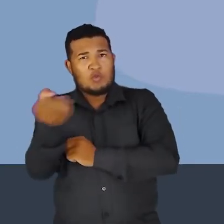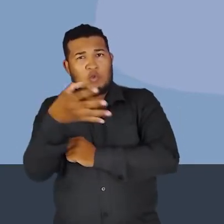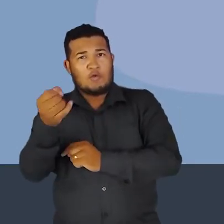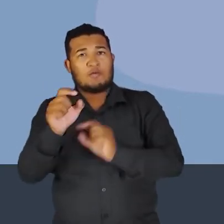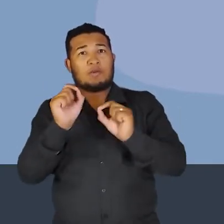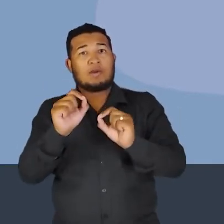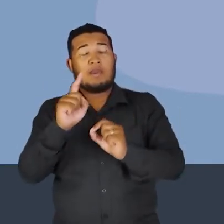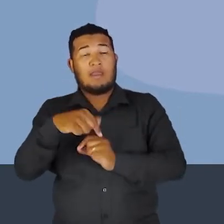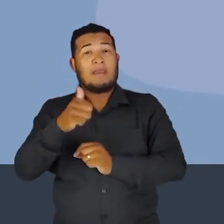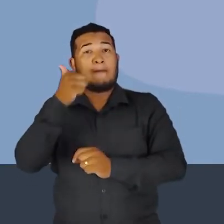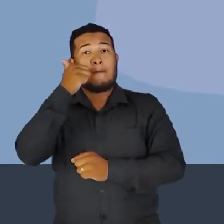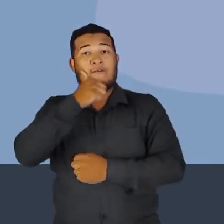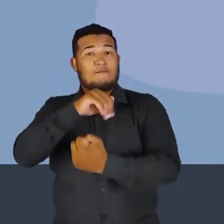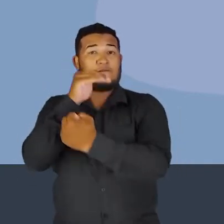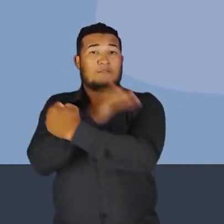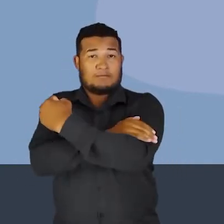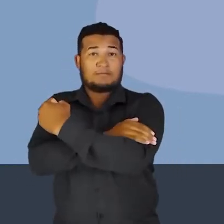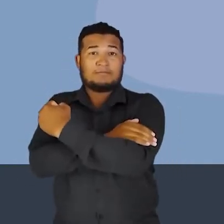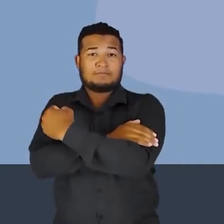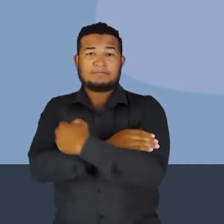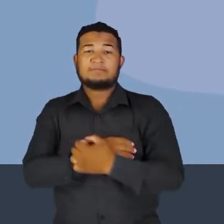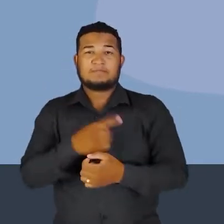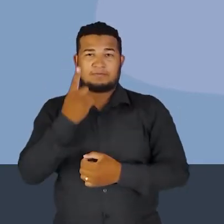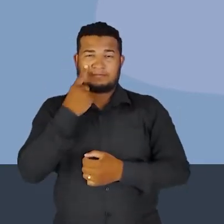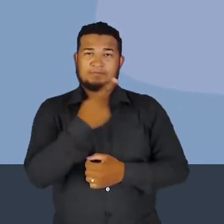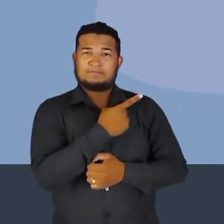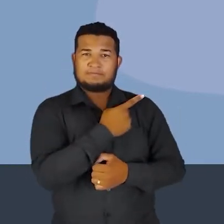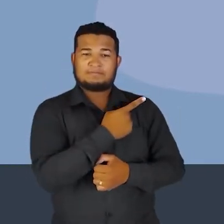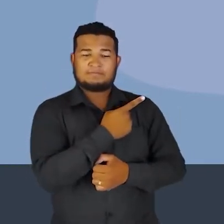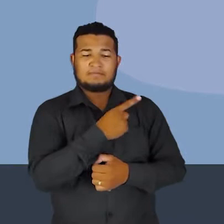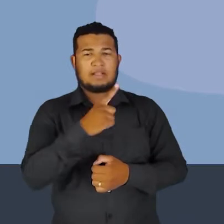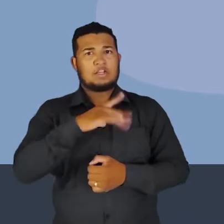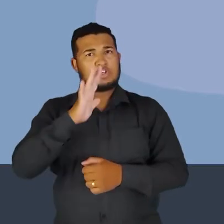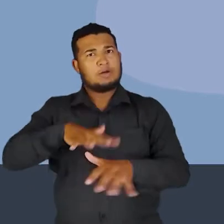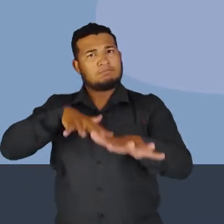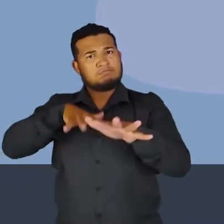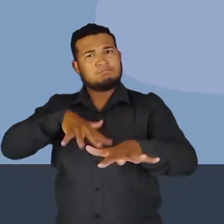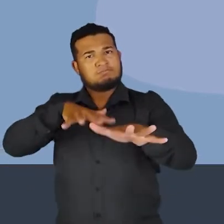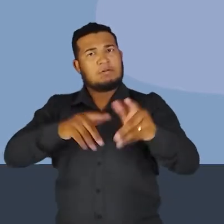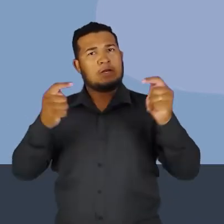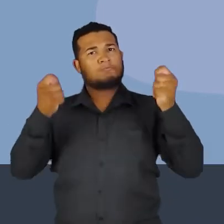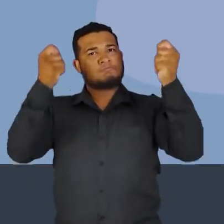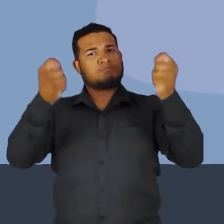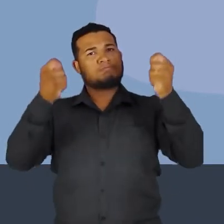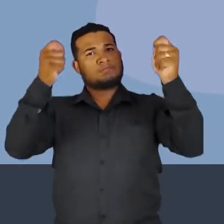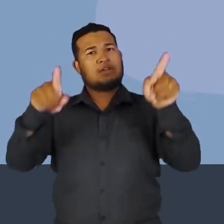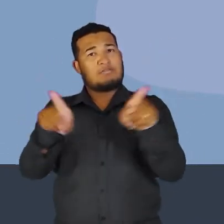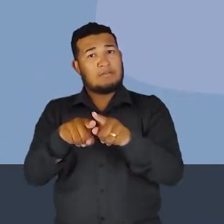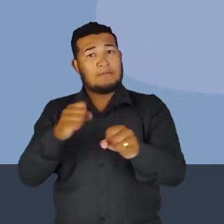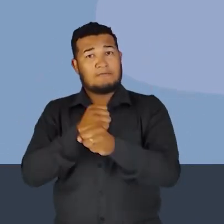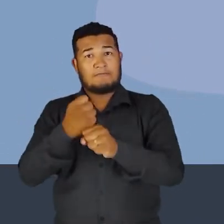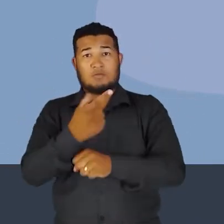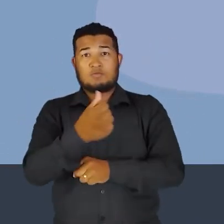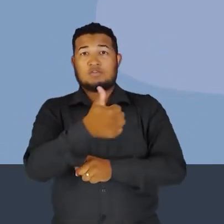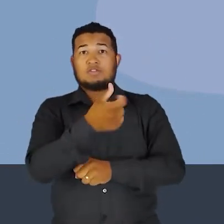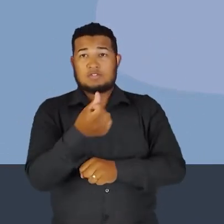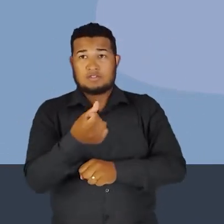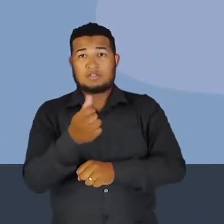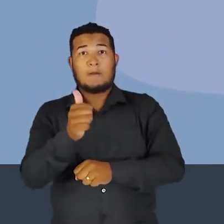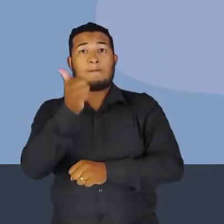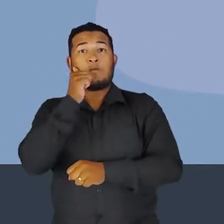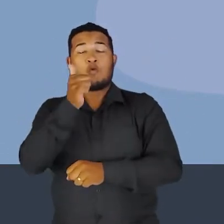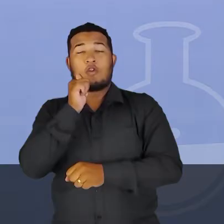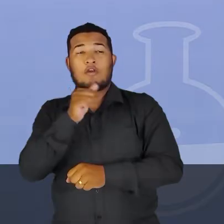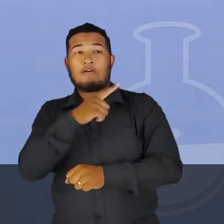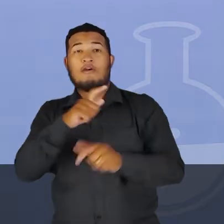o movimento feminista. E aí a gente colocou uma foto de uma manifestação também de 2016 das mulheres no Rio